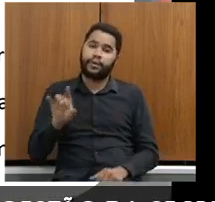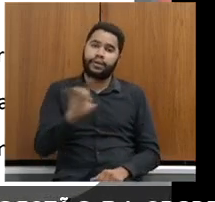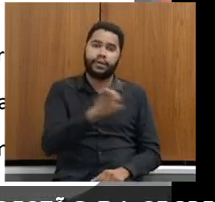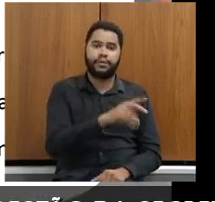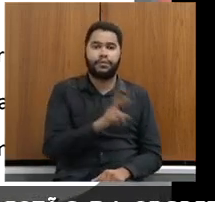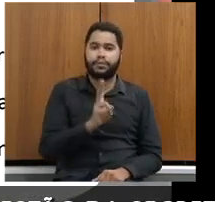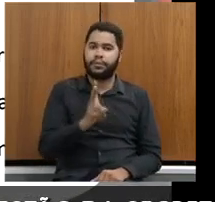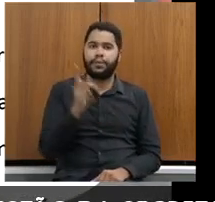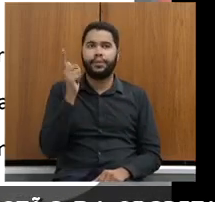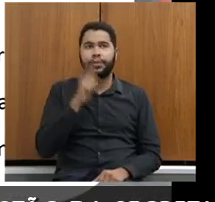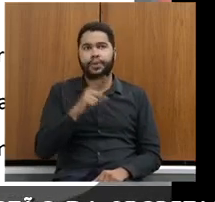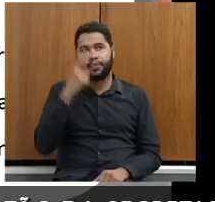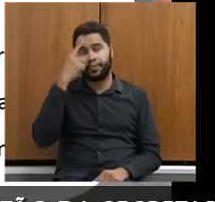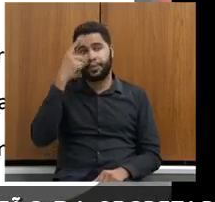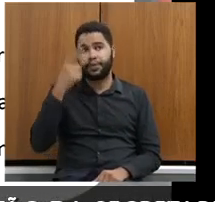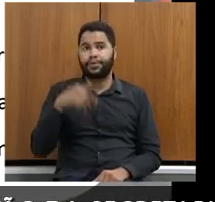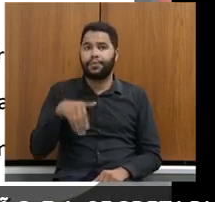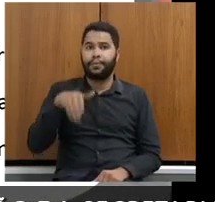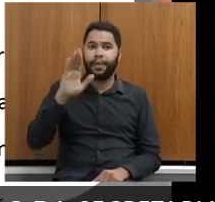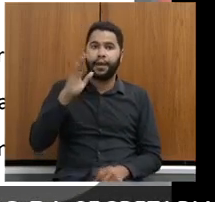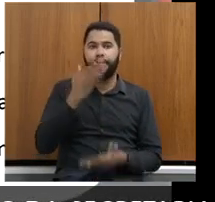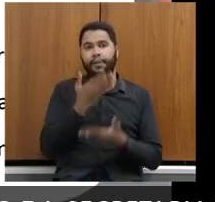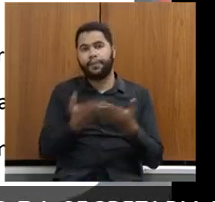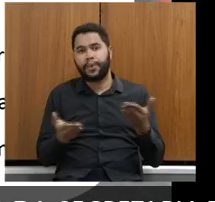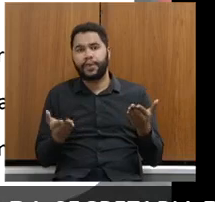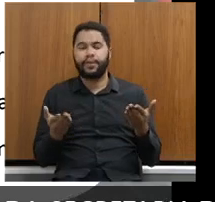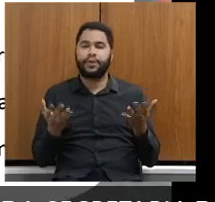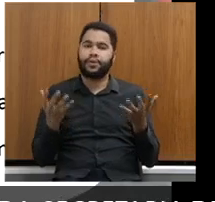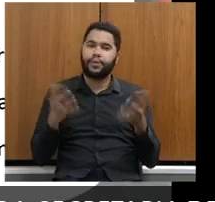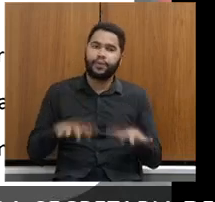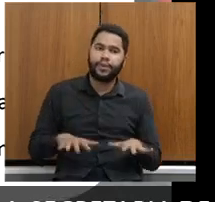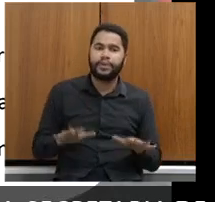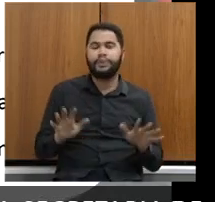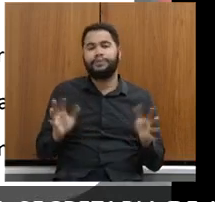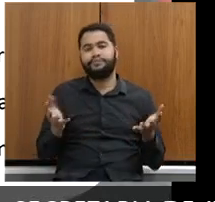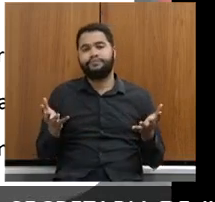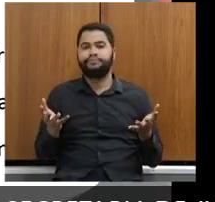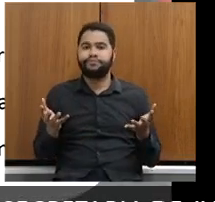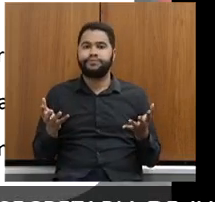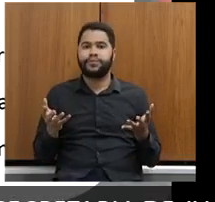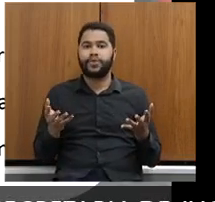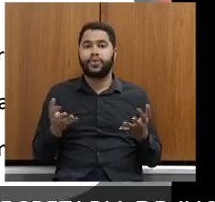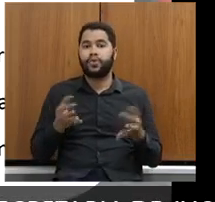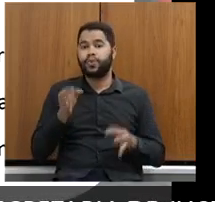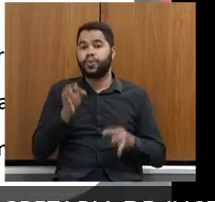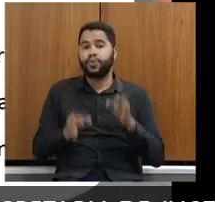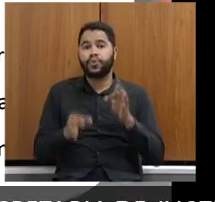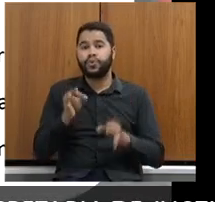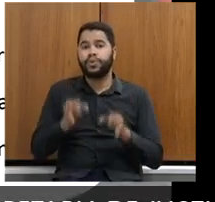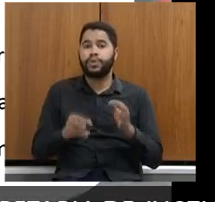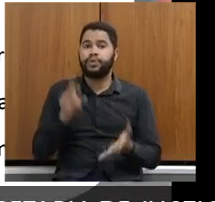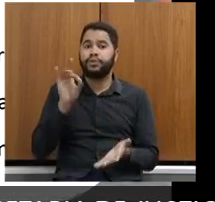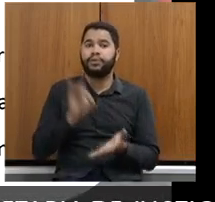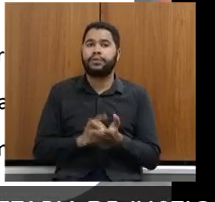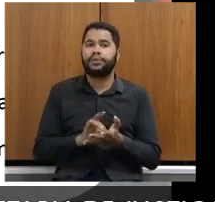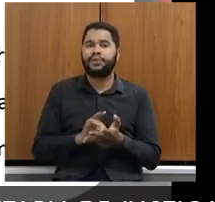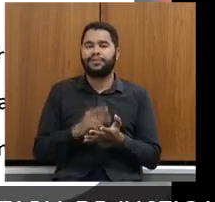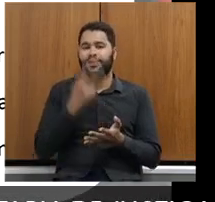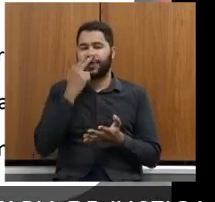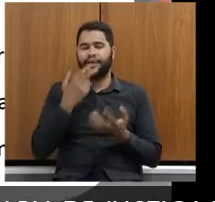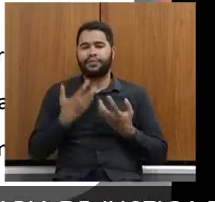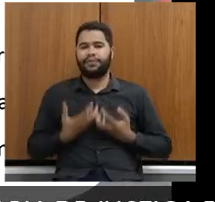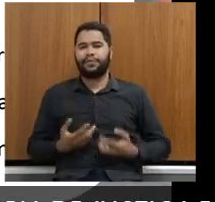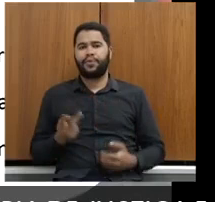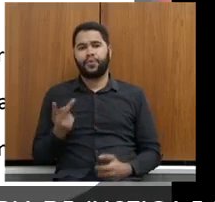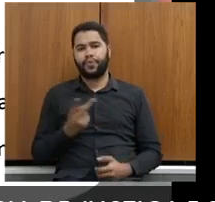né o sempre Quem ganhou achava que queria um pouco mais aqui perdeu não que não queria perder então judiciário Na verdade ele consegue desagradar as